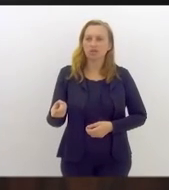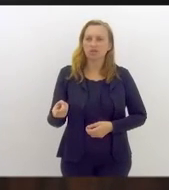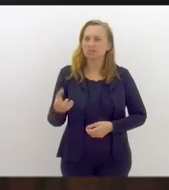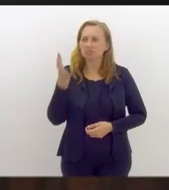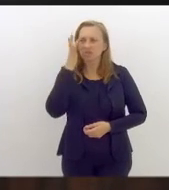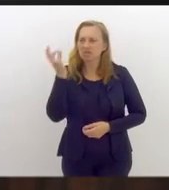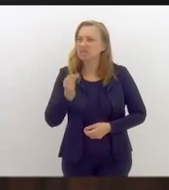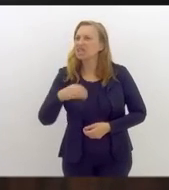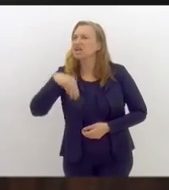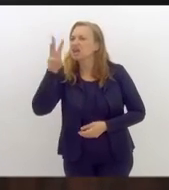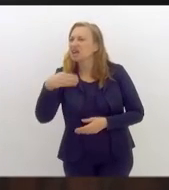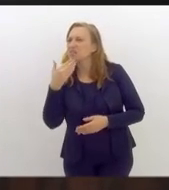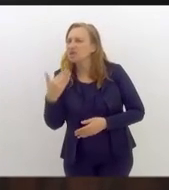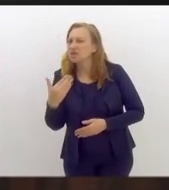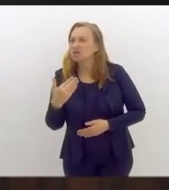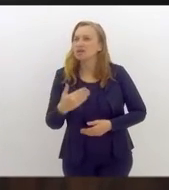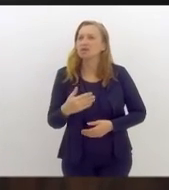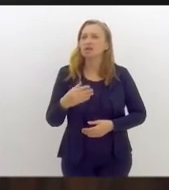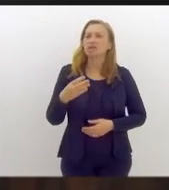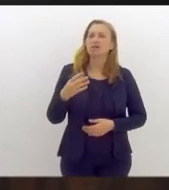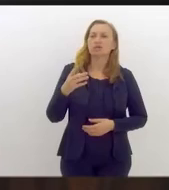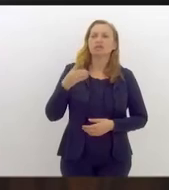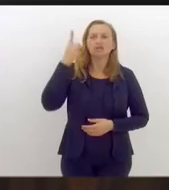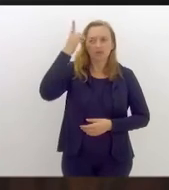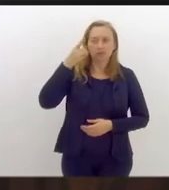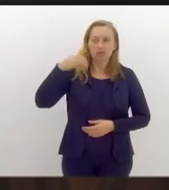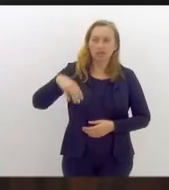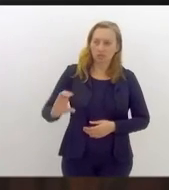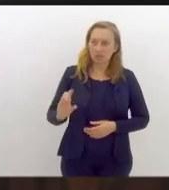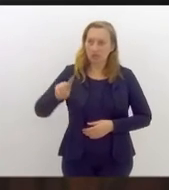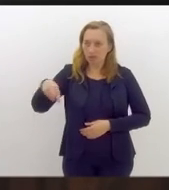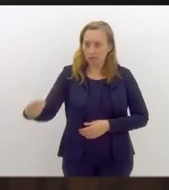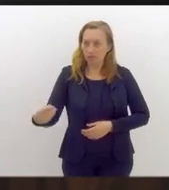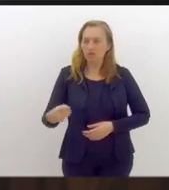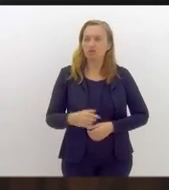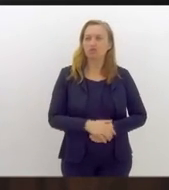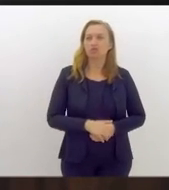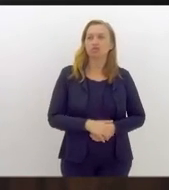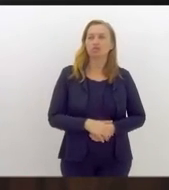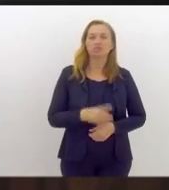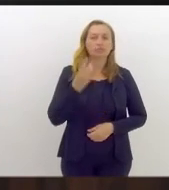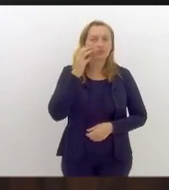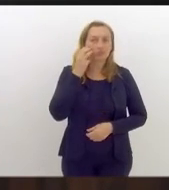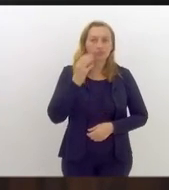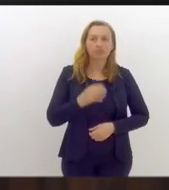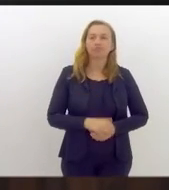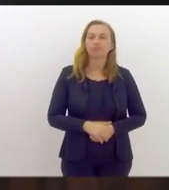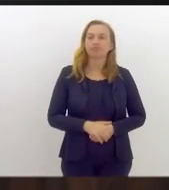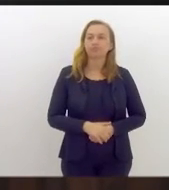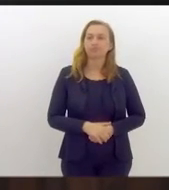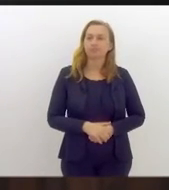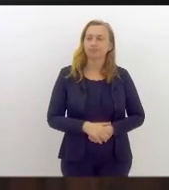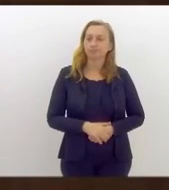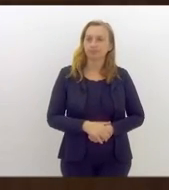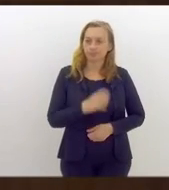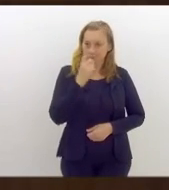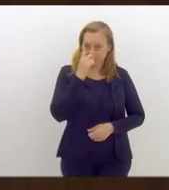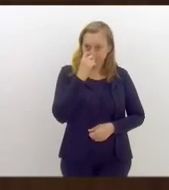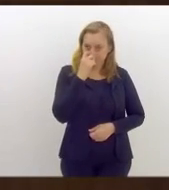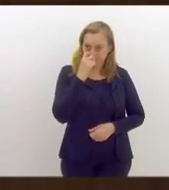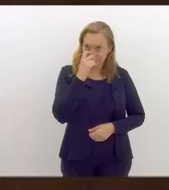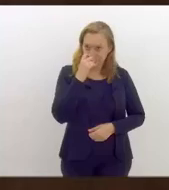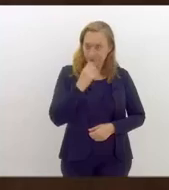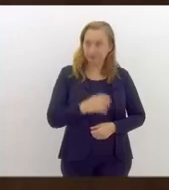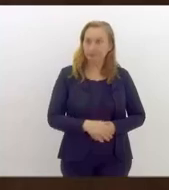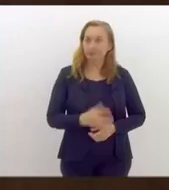estava pedindo aí, que estava... Carlos Mink. Deputado Carlos Mink, logo em seguida, após o deputado Valdeque Carneiro. Deputado